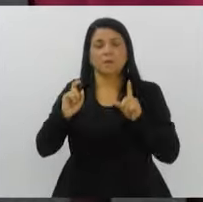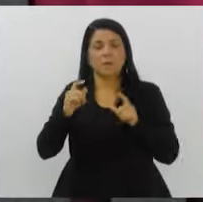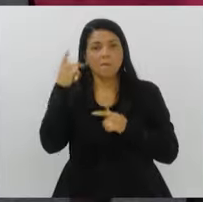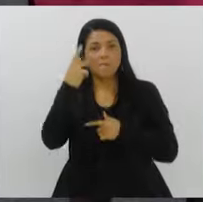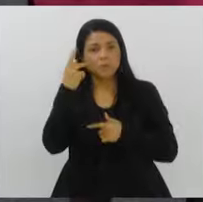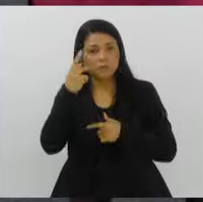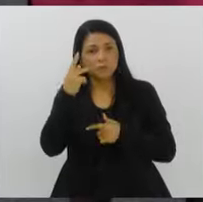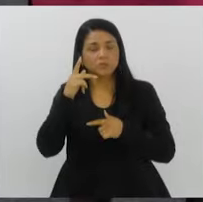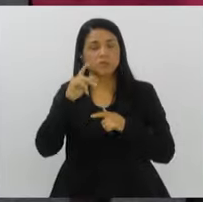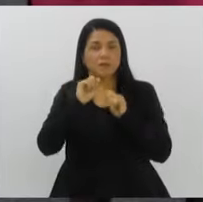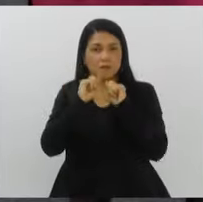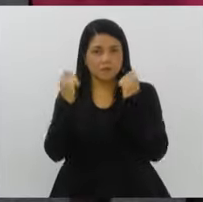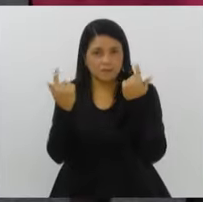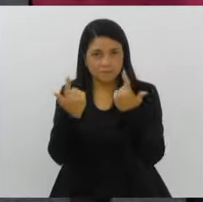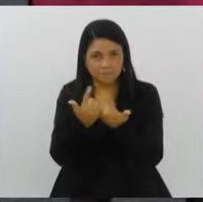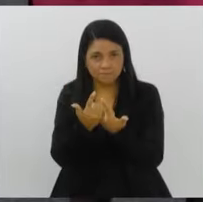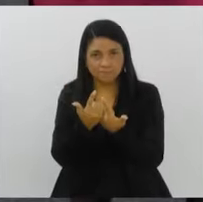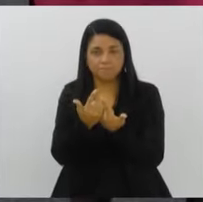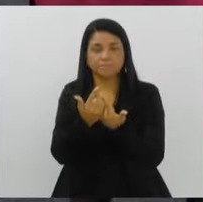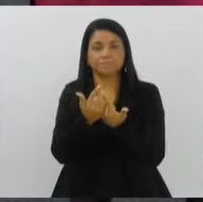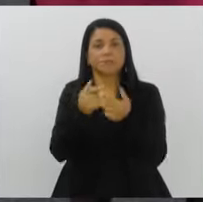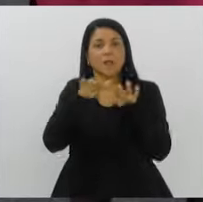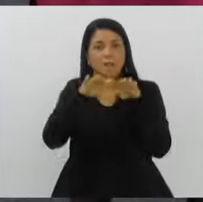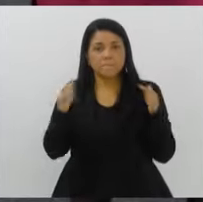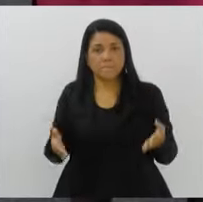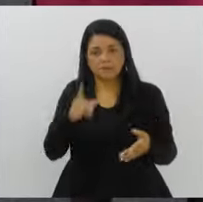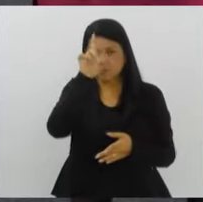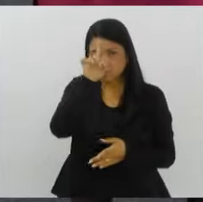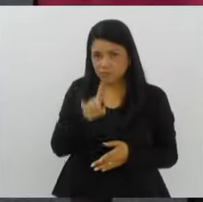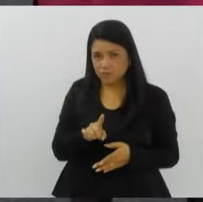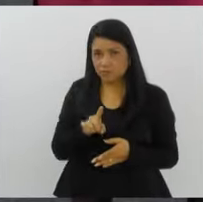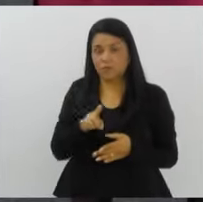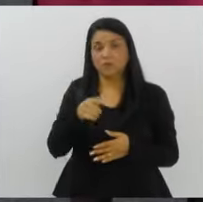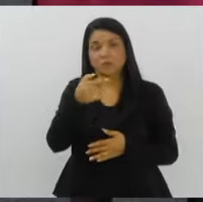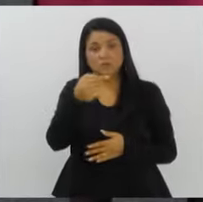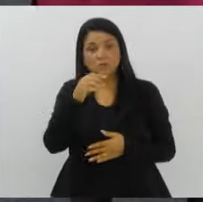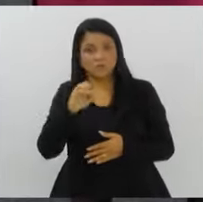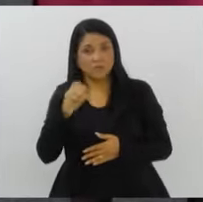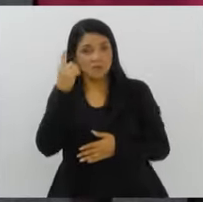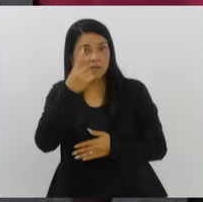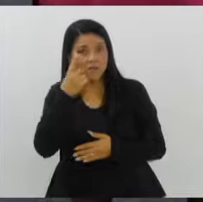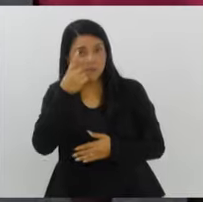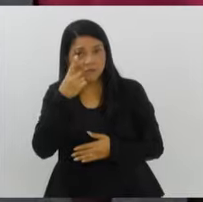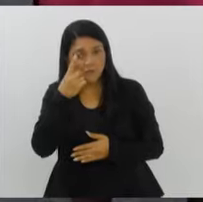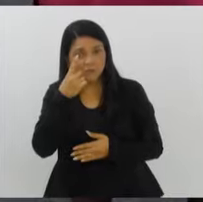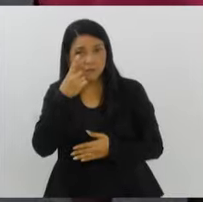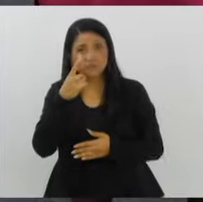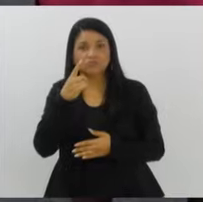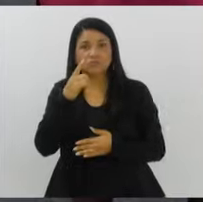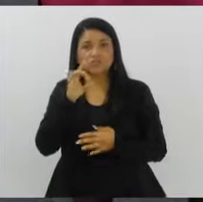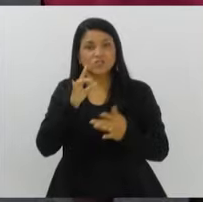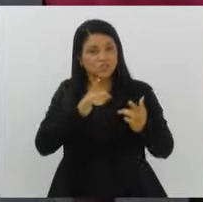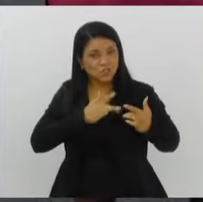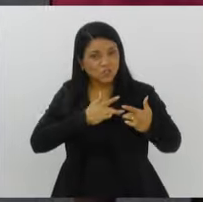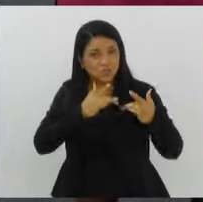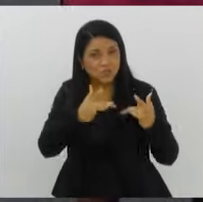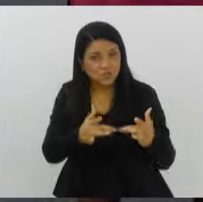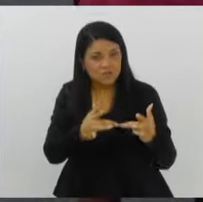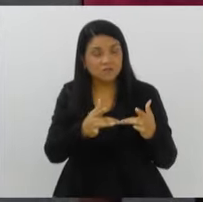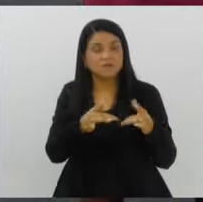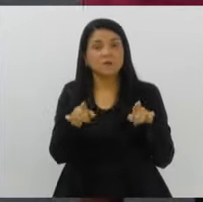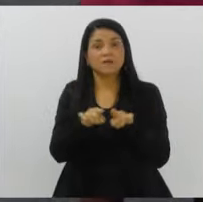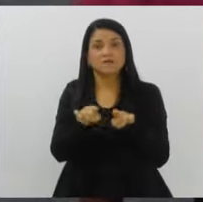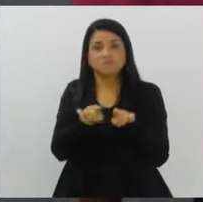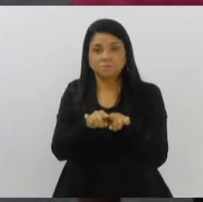que a Assembleia Legislativa do Estado do Rio de Janeiro, a mesa diretora e o conjunto dos 70 deputados, não só se solidarizem de pronto,